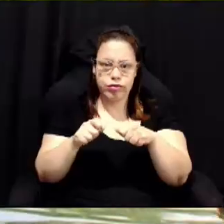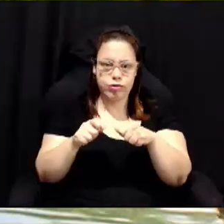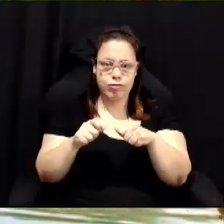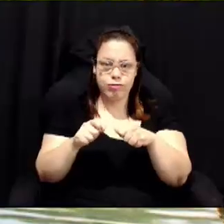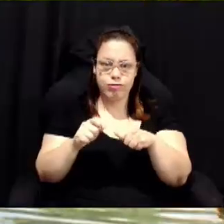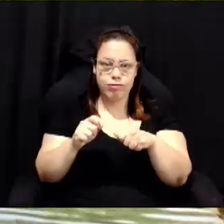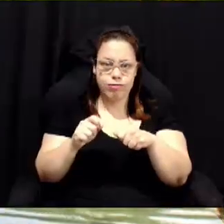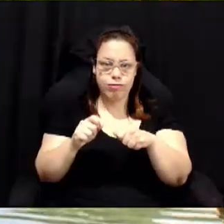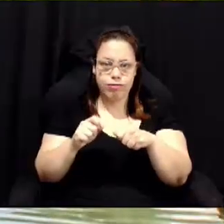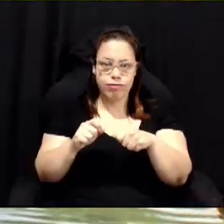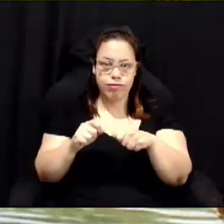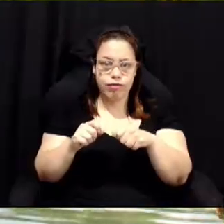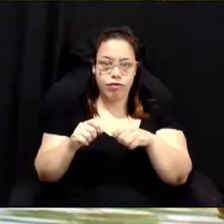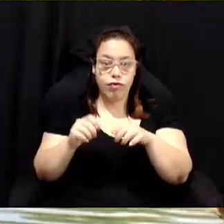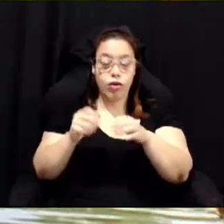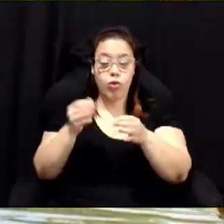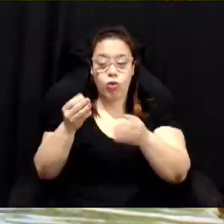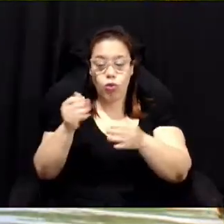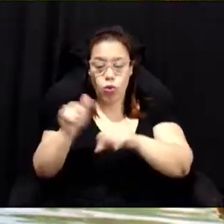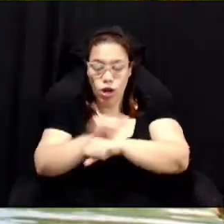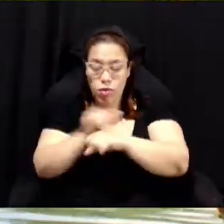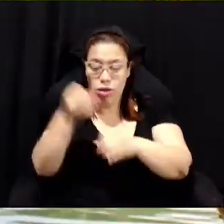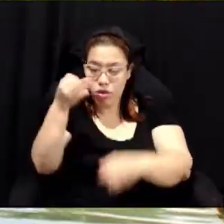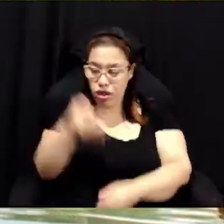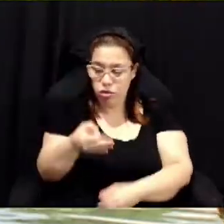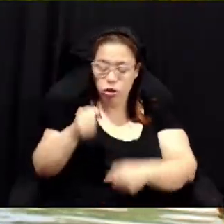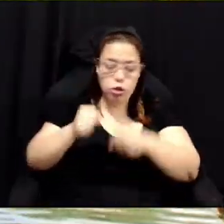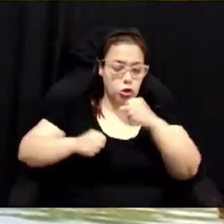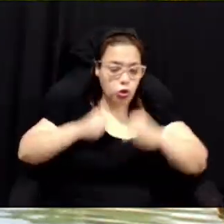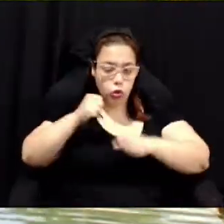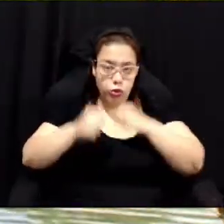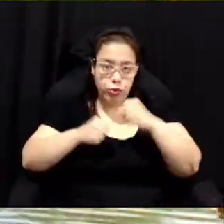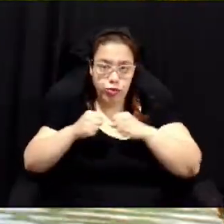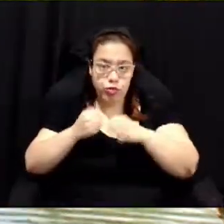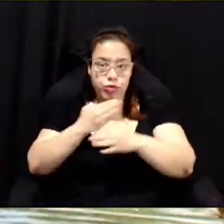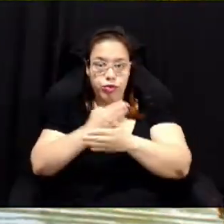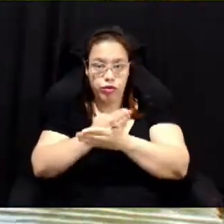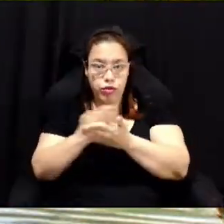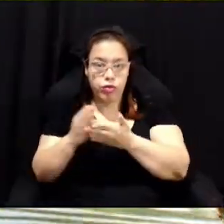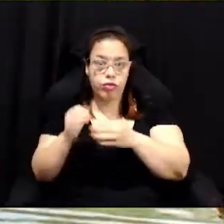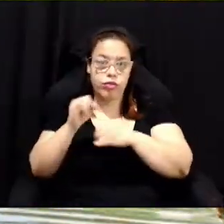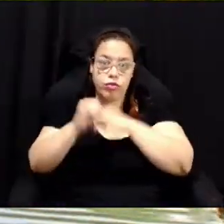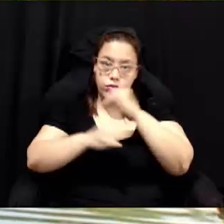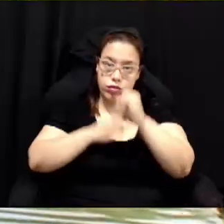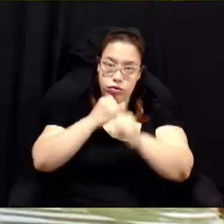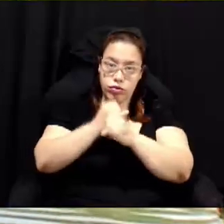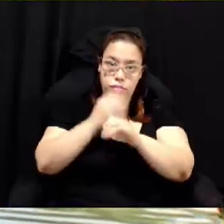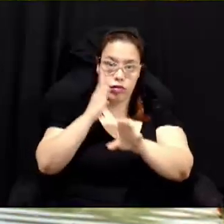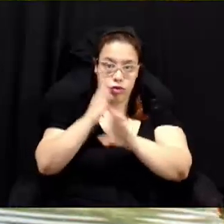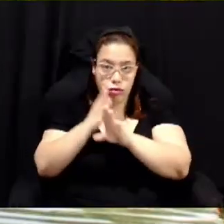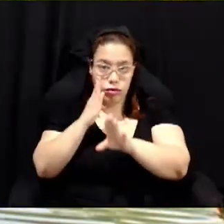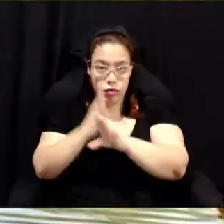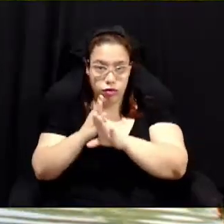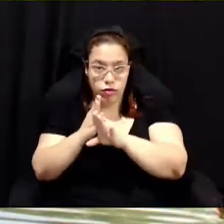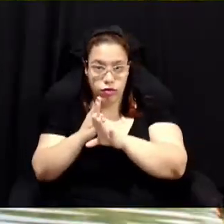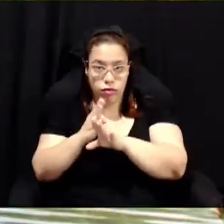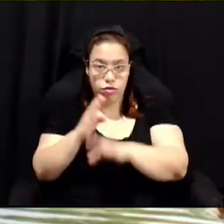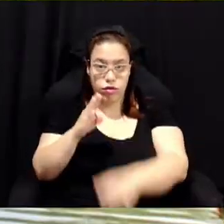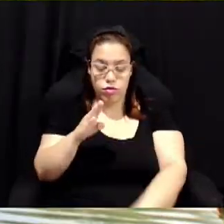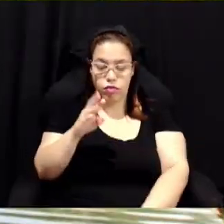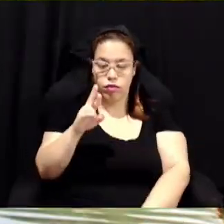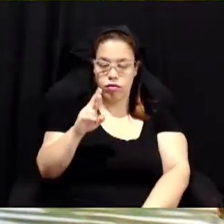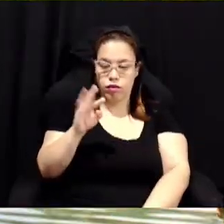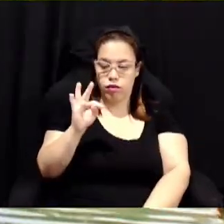um equipamento correto pra gente correr. E aí eu comecei a buscar na internet, encontrei o pessoal da BR Cane e da